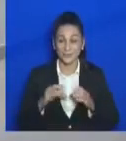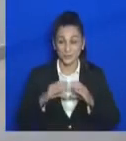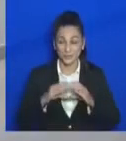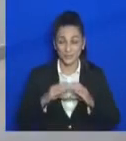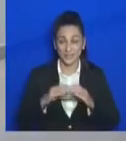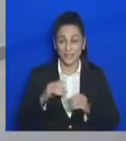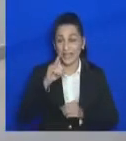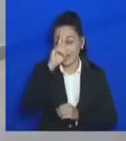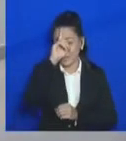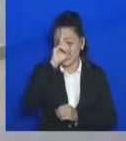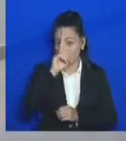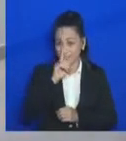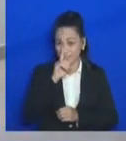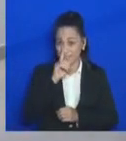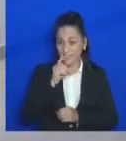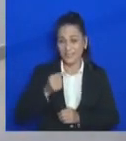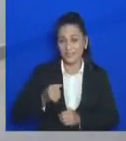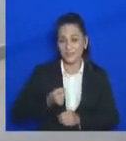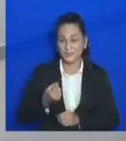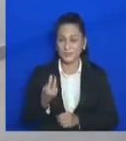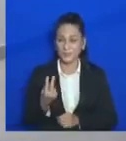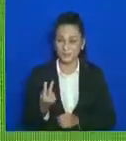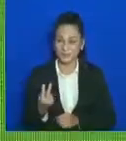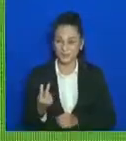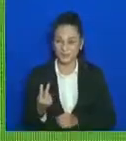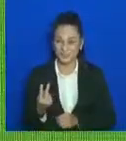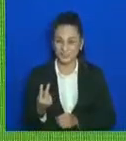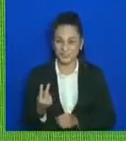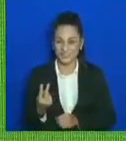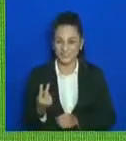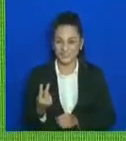Bola amarela, número 2.